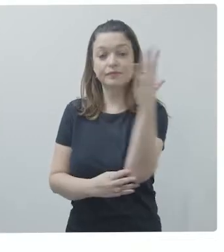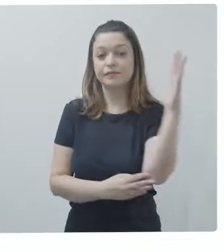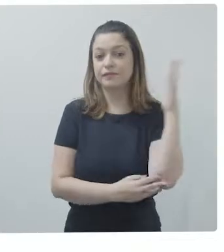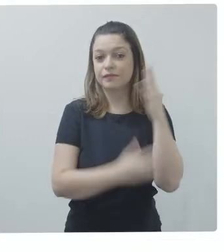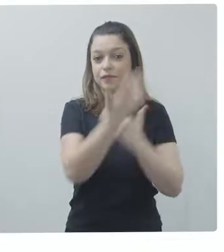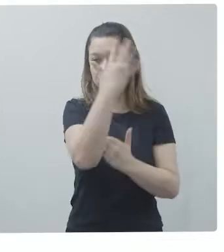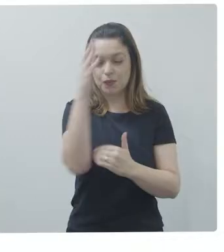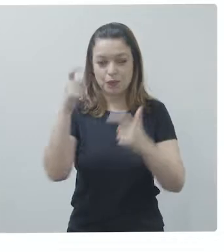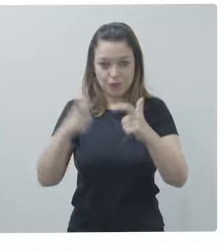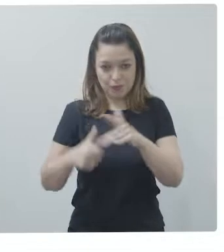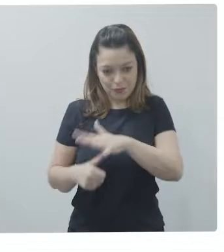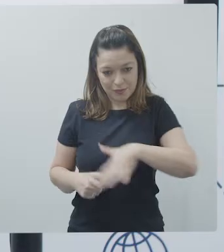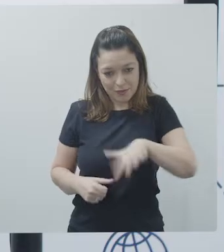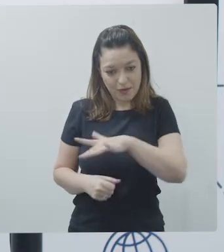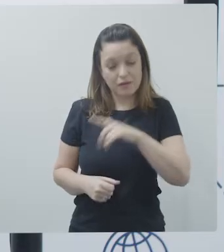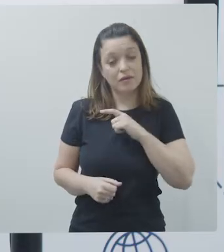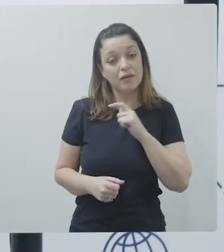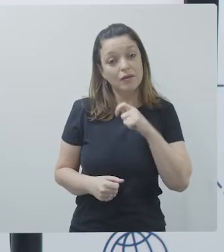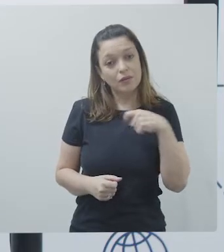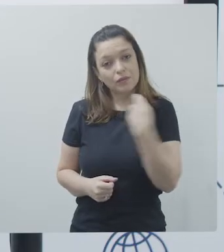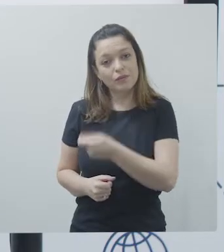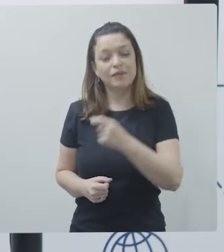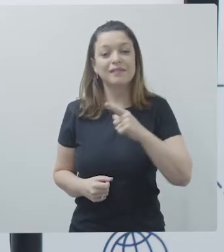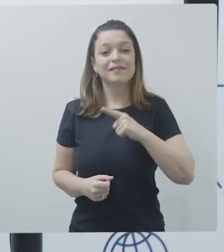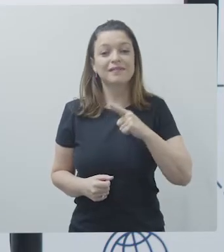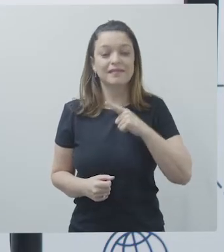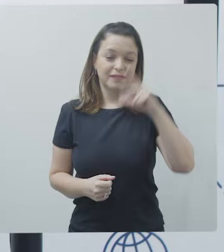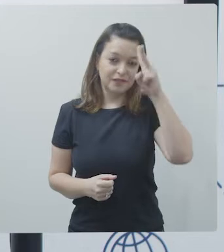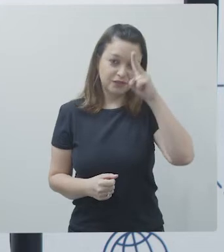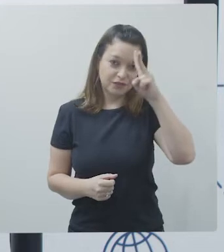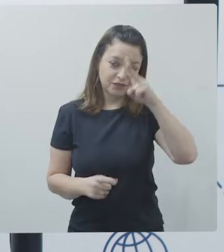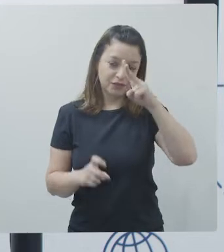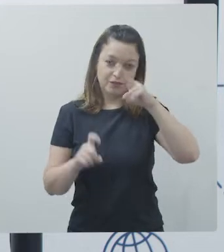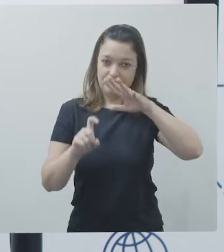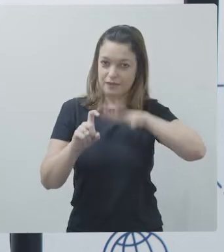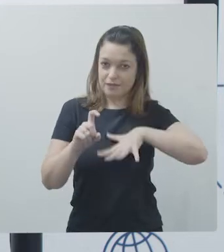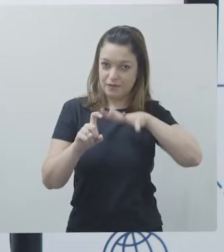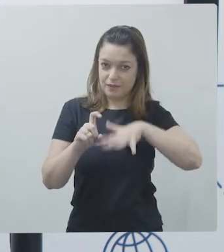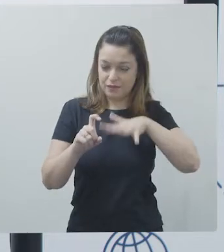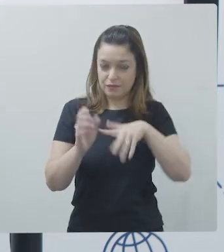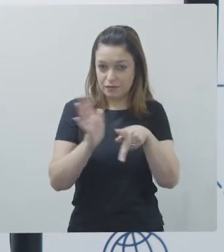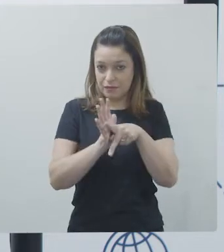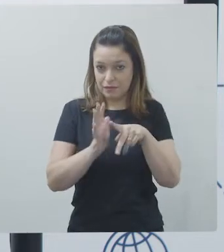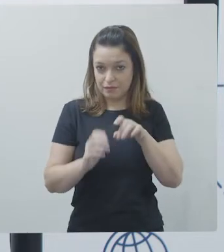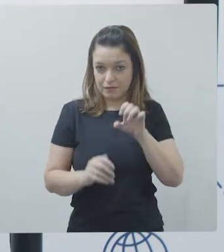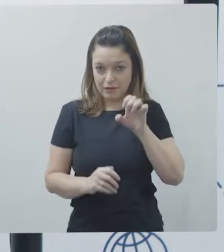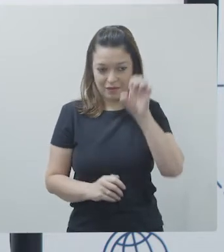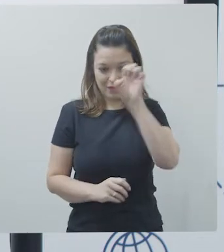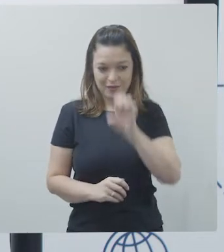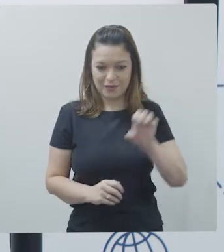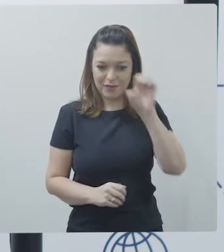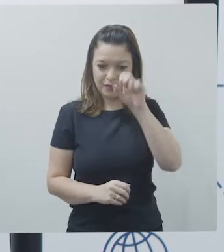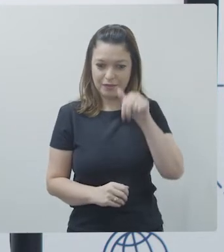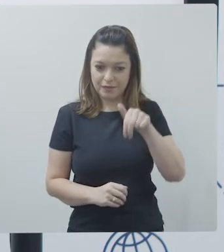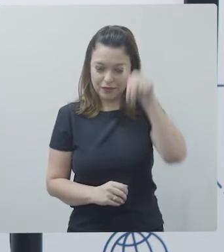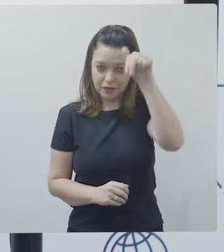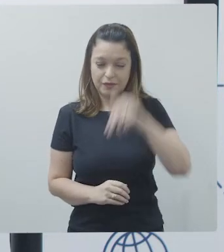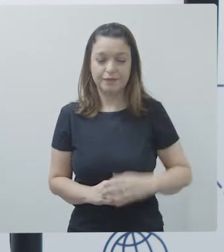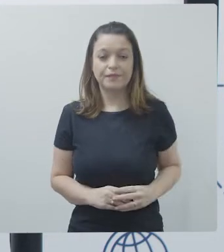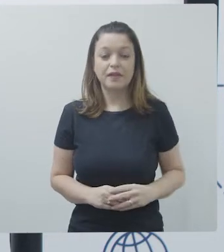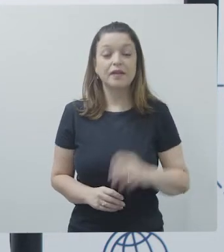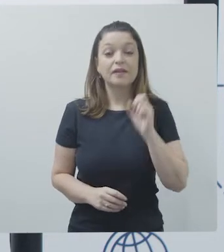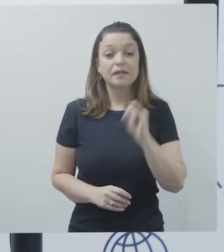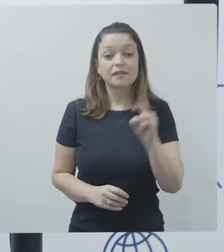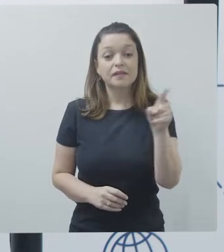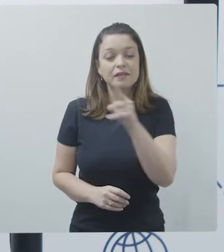bosques. Então, essas são algumas das criaturas nórdicas. E se você conhece um pouquinho